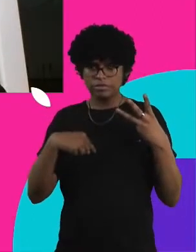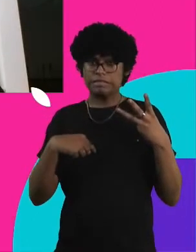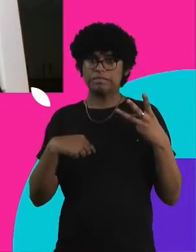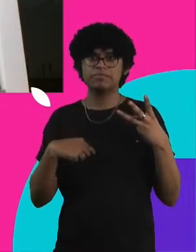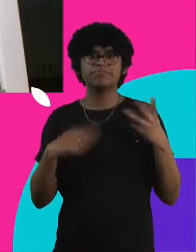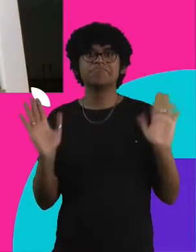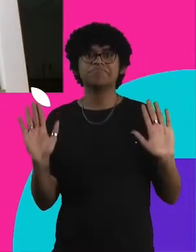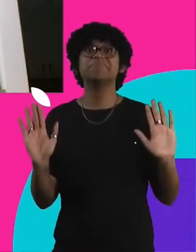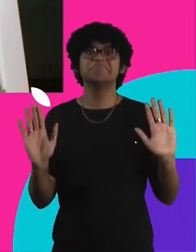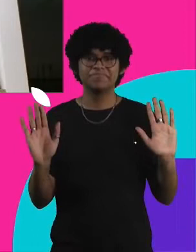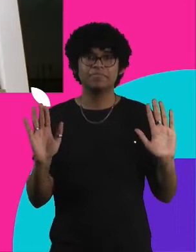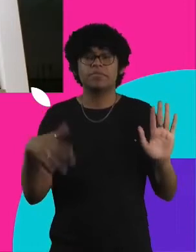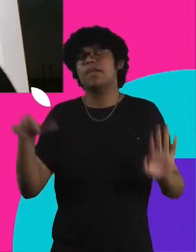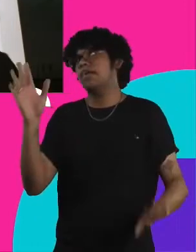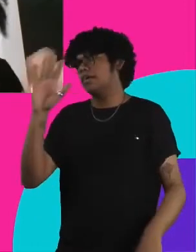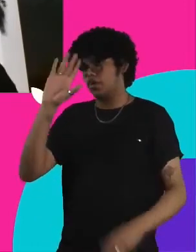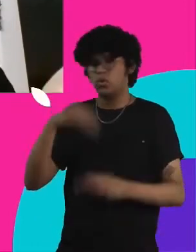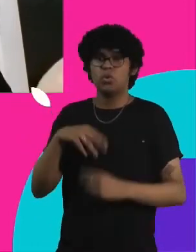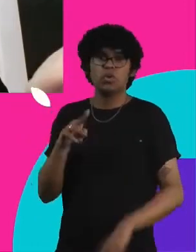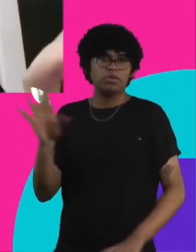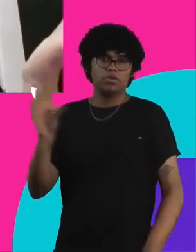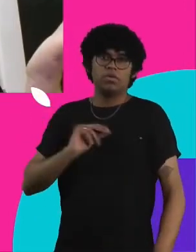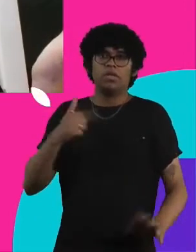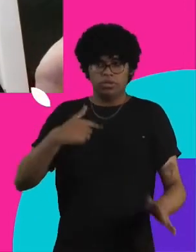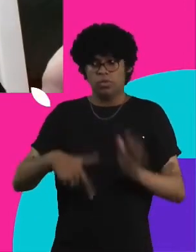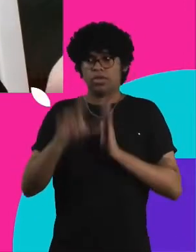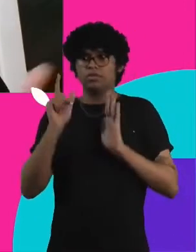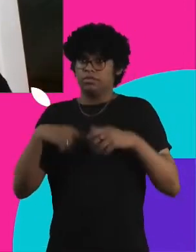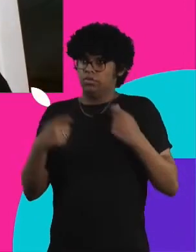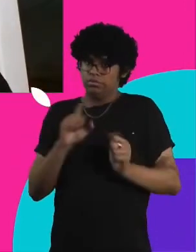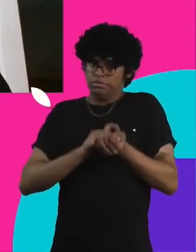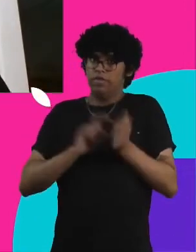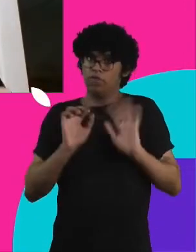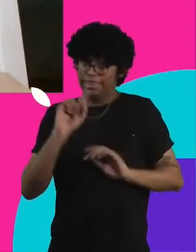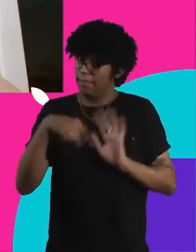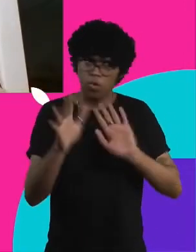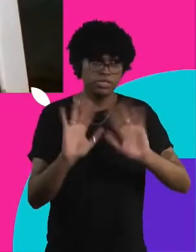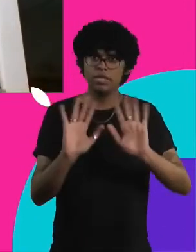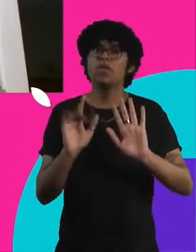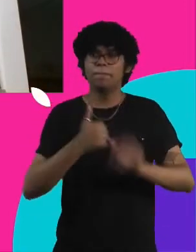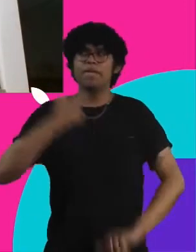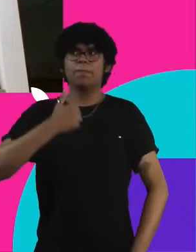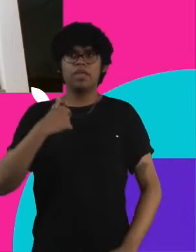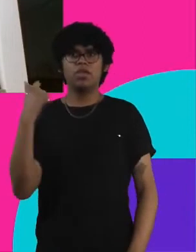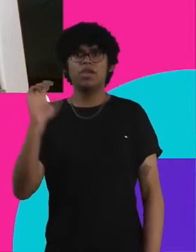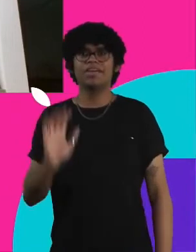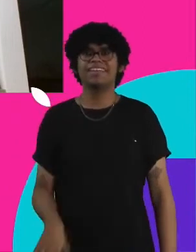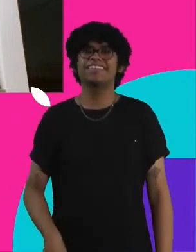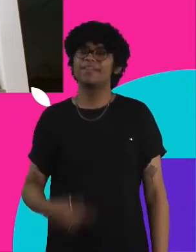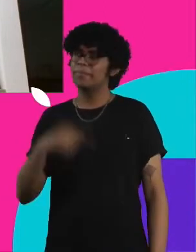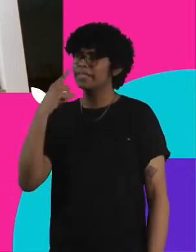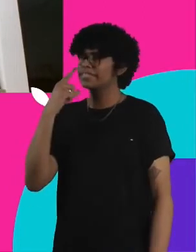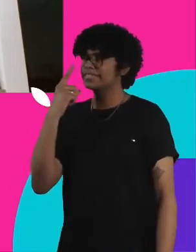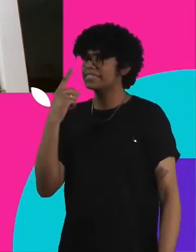Mas ainda bem que eu fui antes de vocês. Eu tava nervosa de ser depois. Né? Eu pensei nisso, Marcela. Eu falei, tomara que a Silvia me